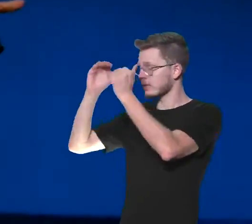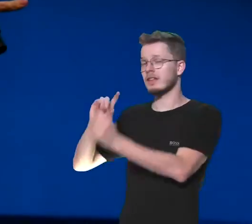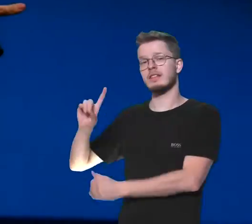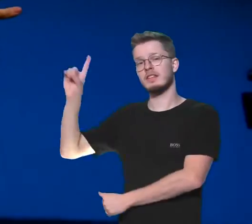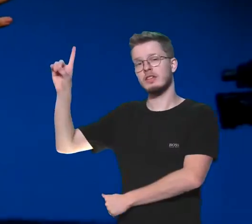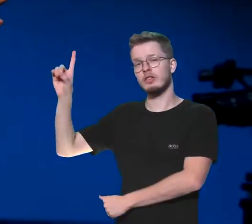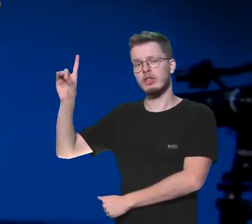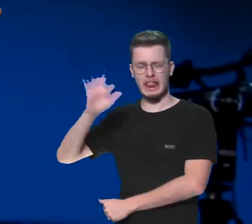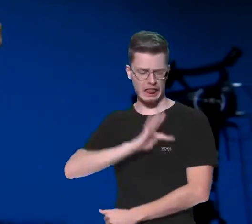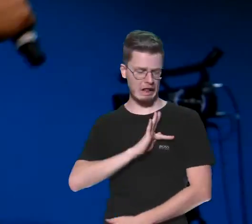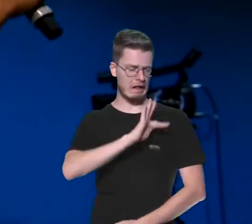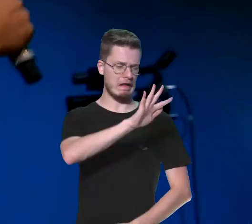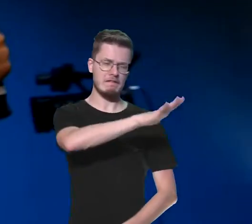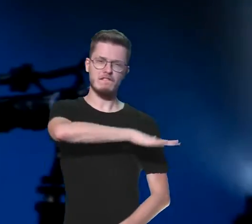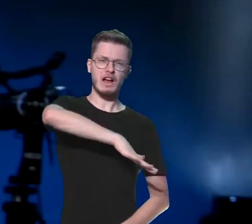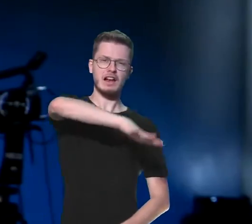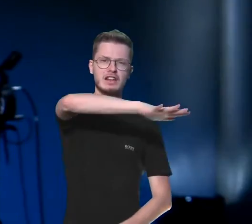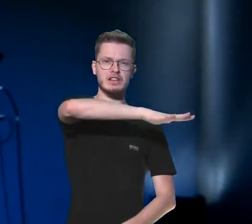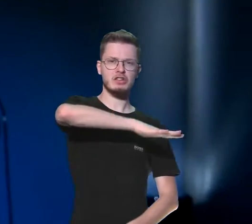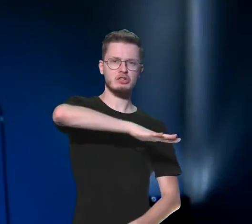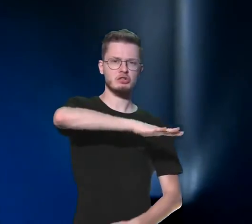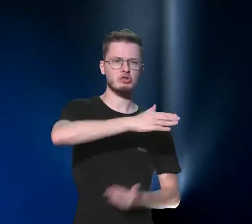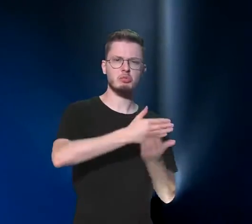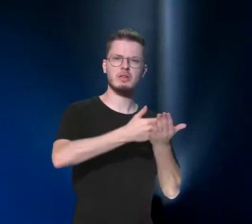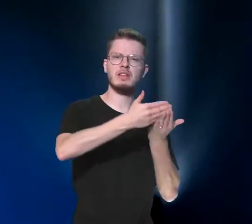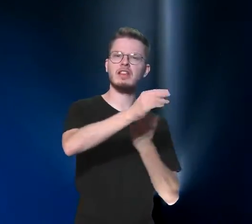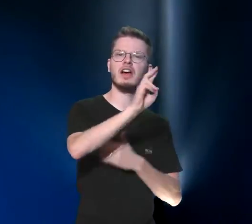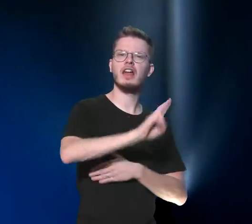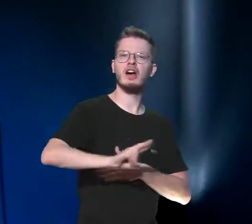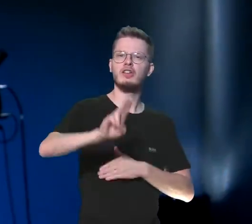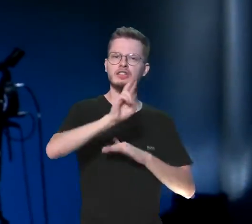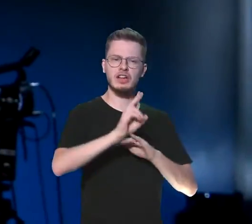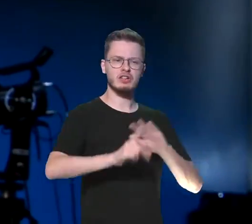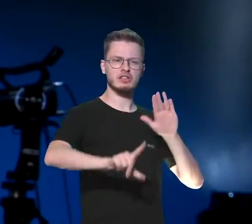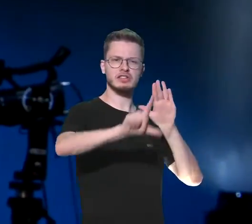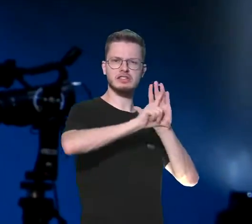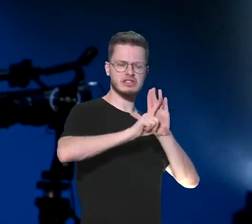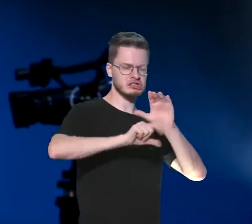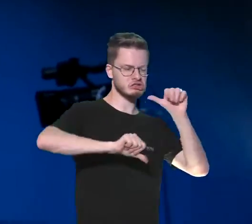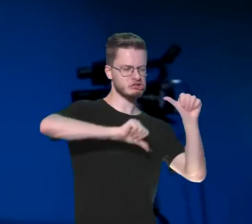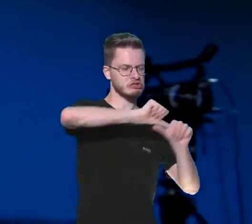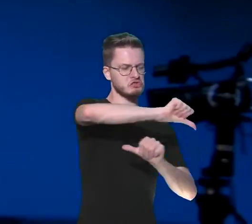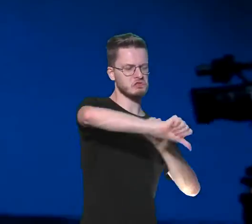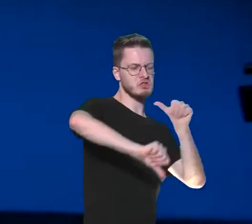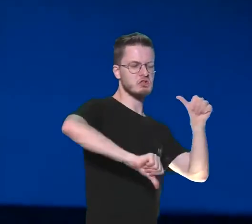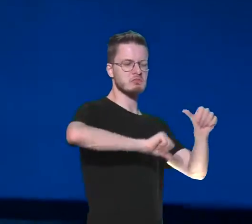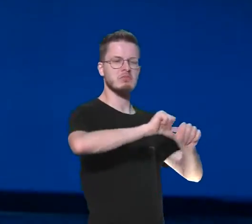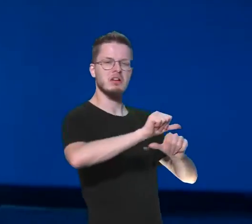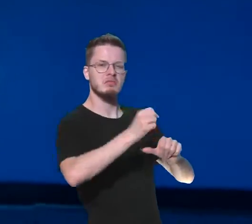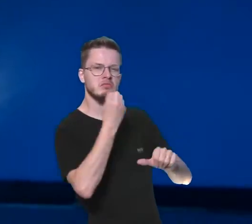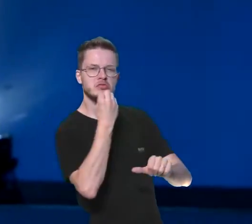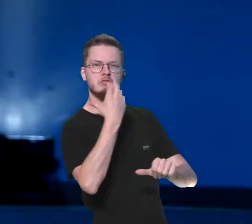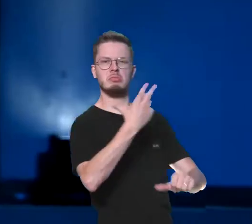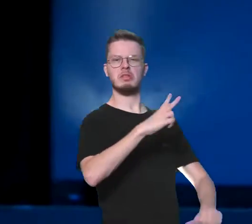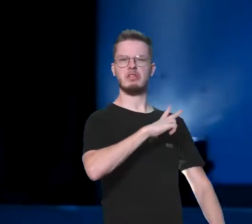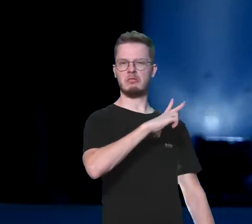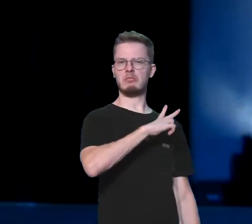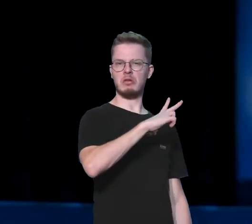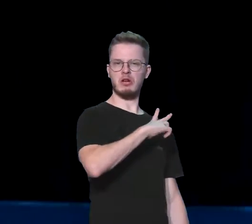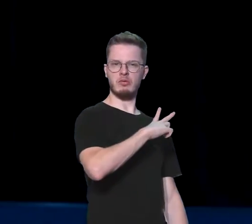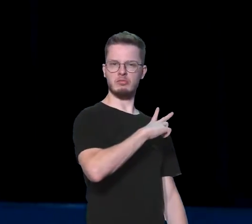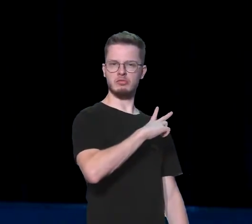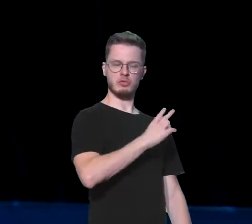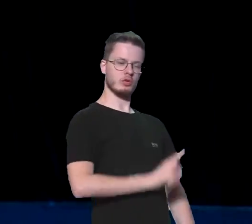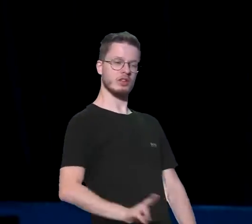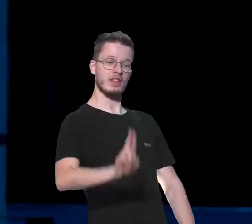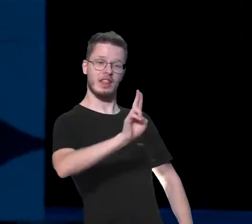usar as leis em favor deles mesmos. E na verdade eles usavam as próprias leis para se